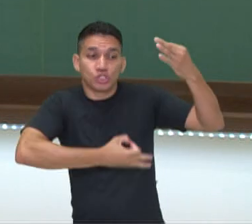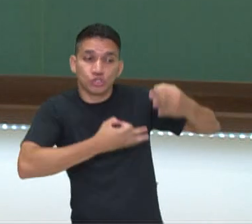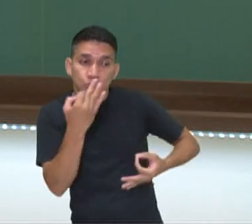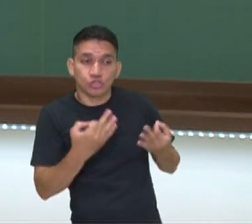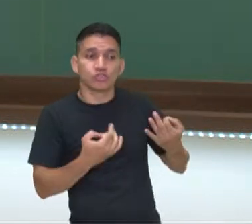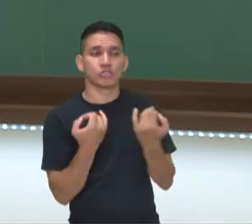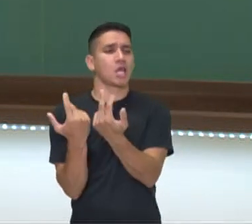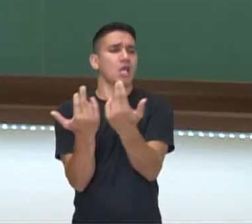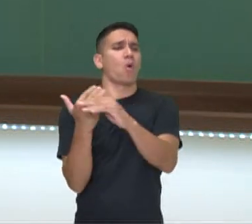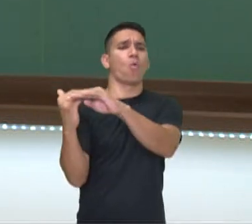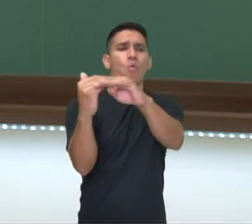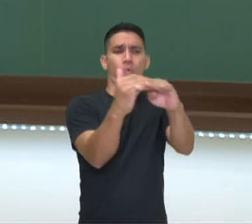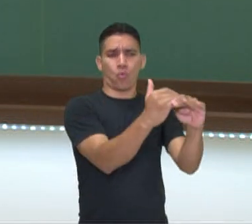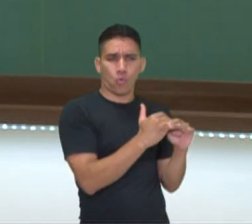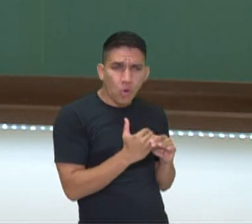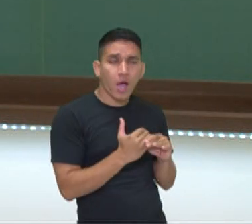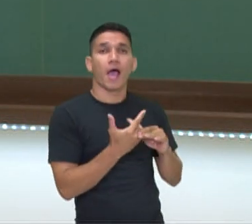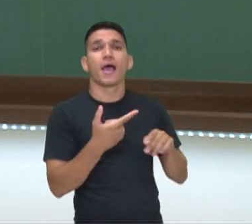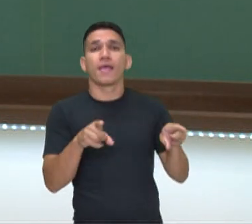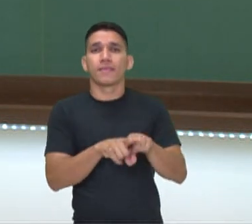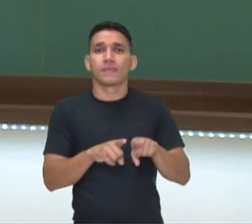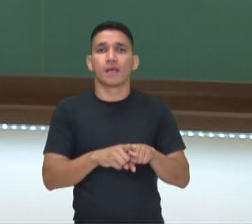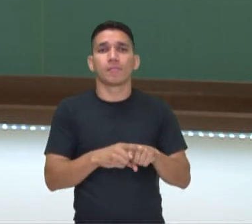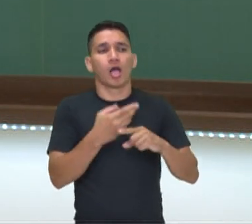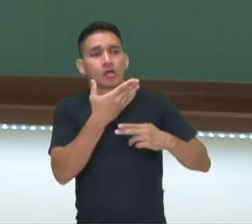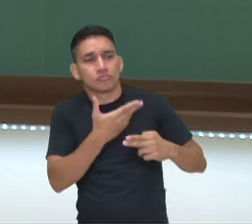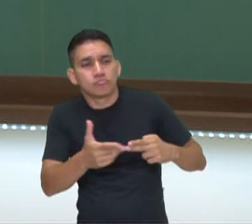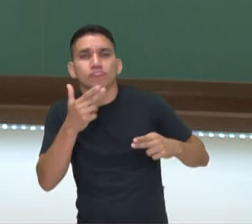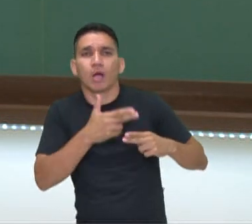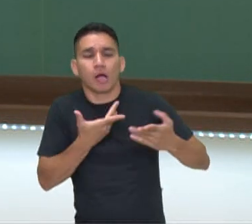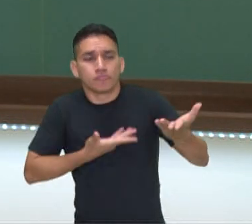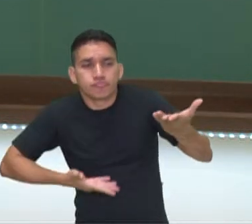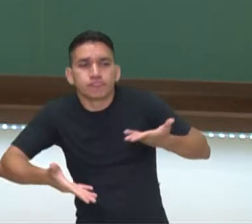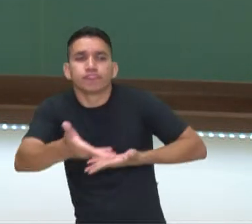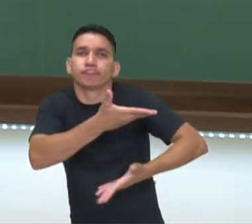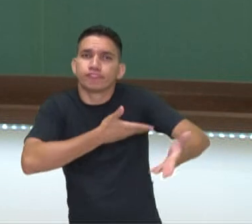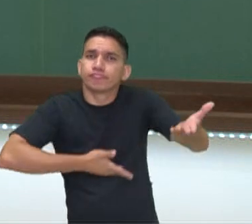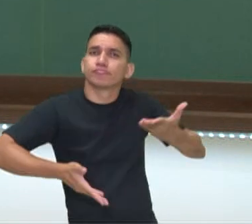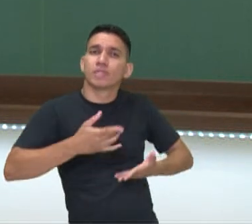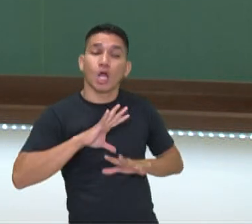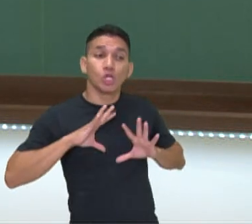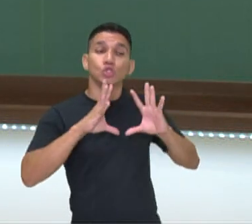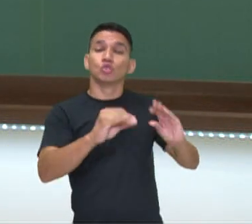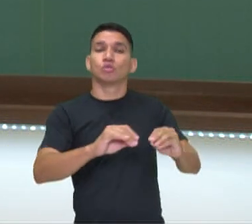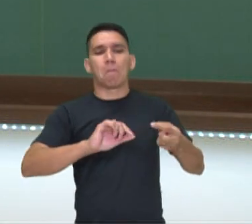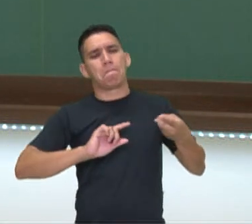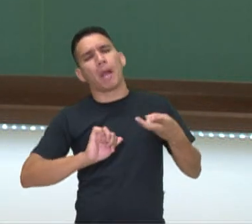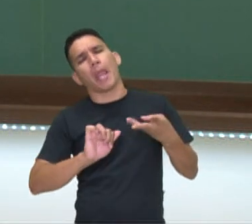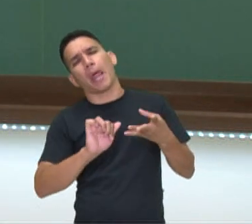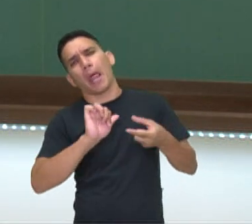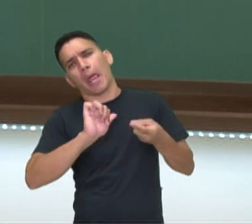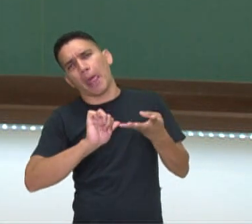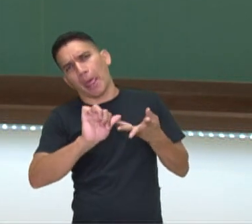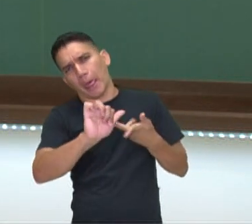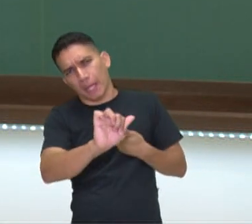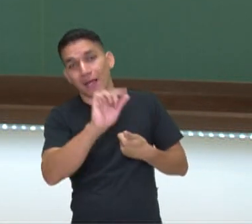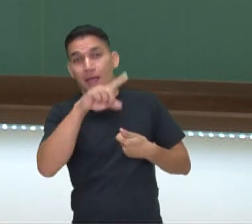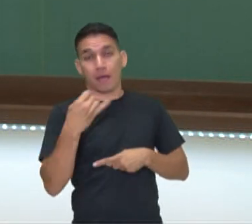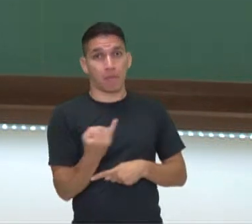a igualdade, a fraternidade. Tudo isso é muito importante independentemente de